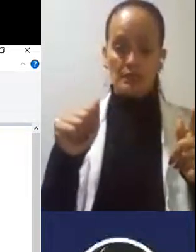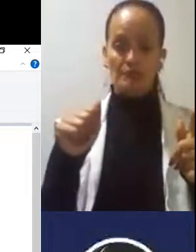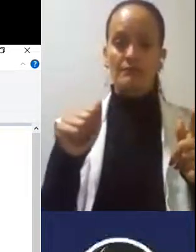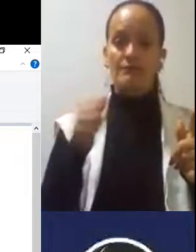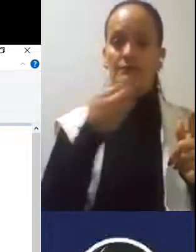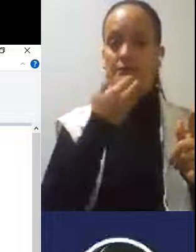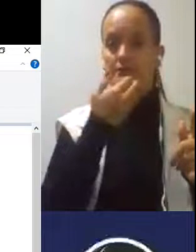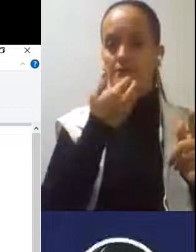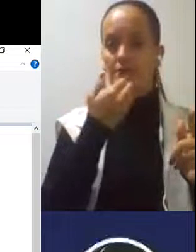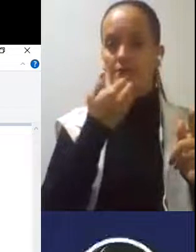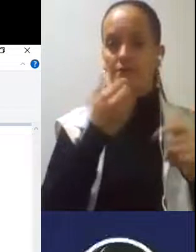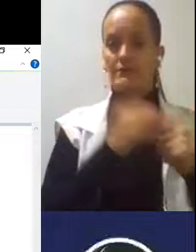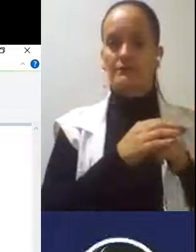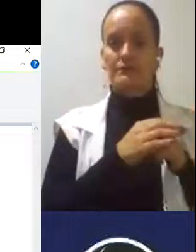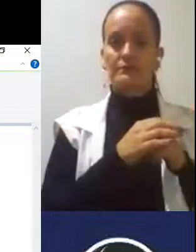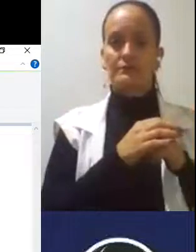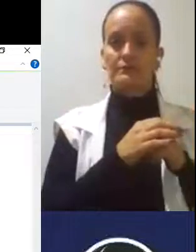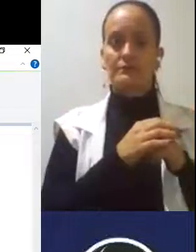Vou colocar aqui, ó.